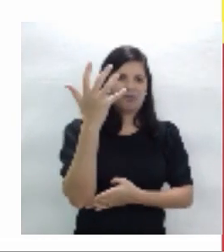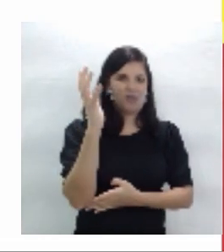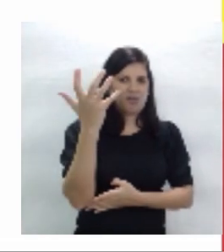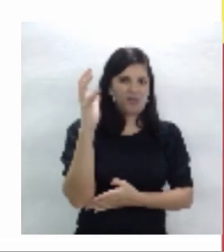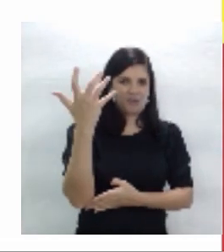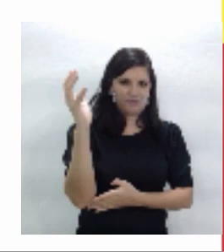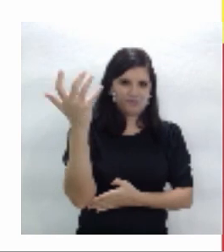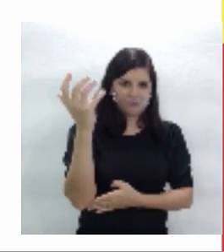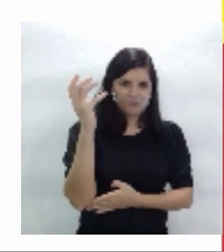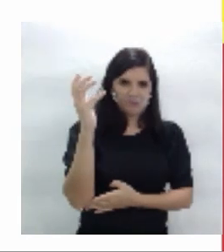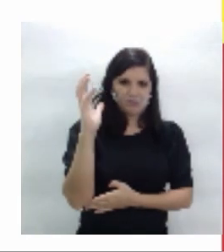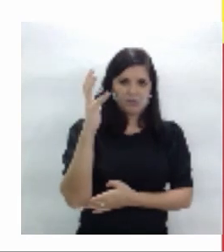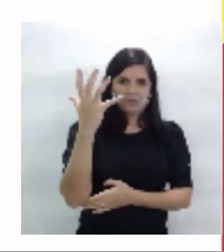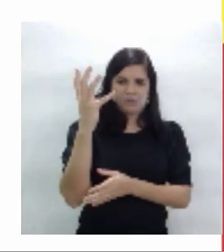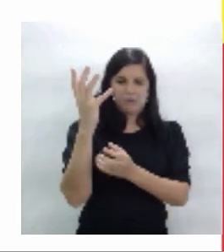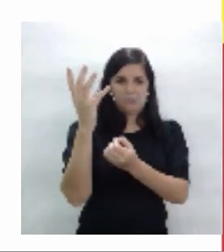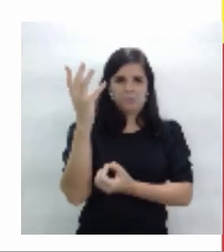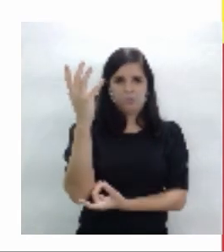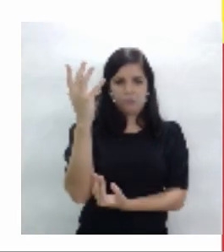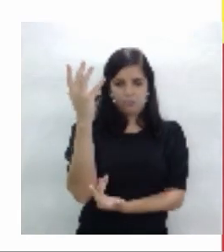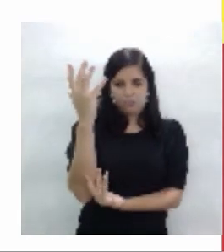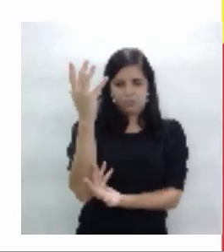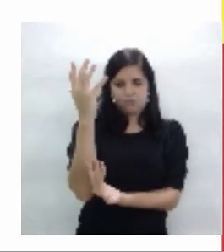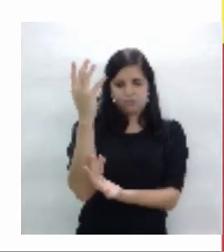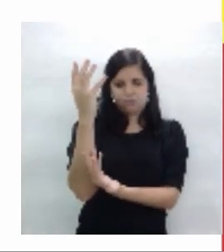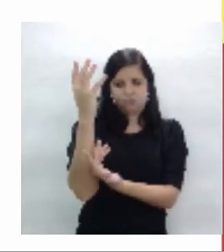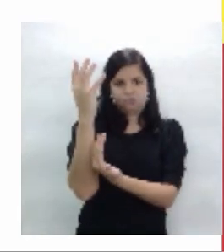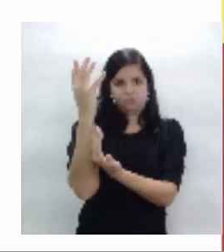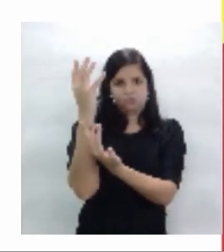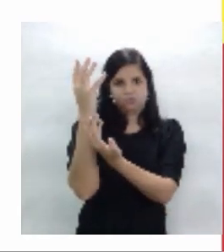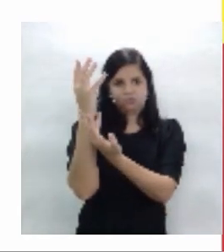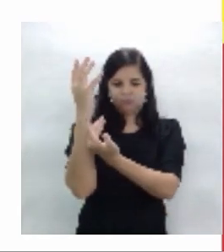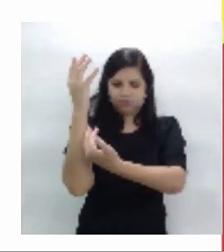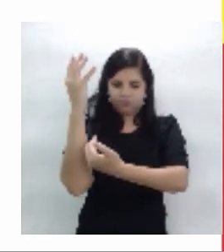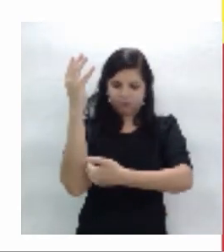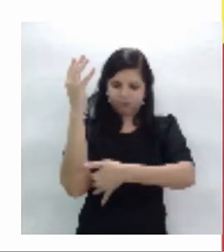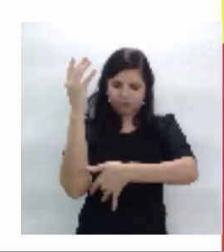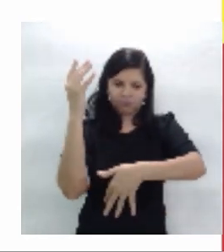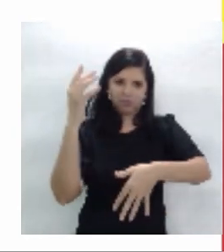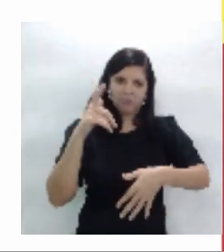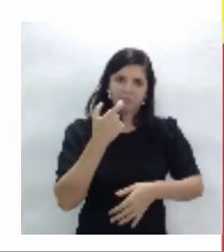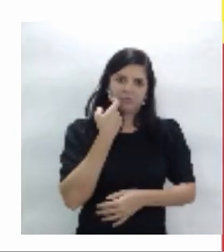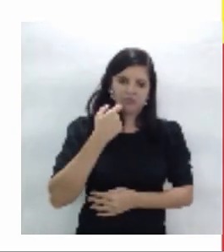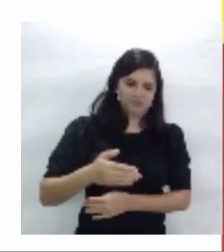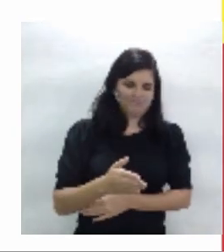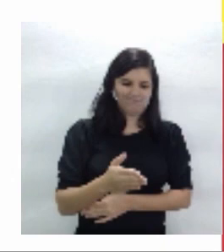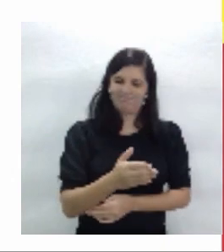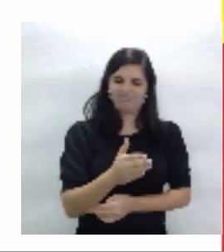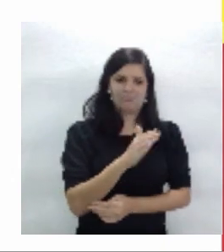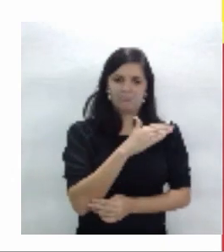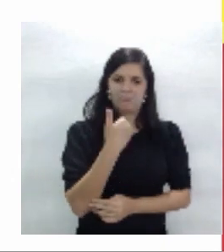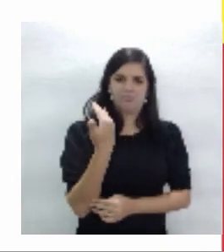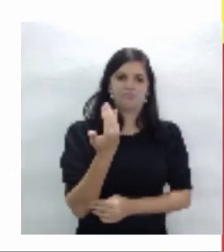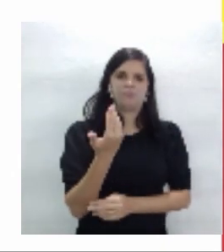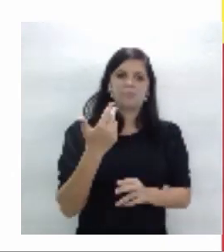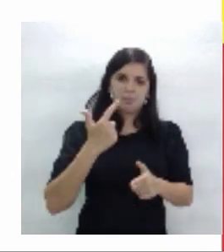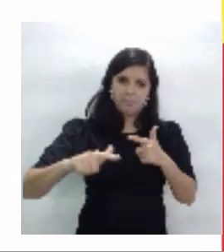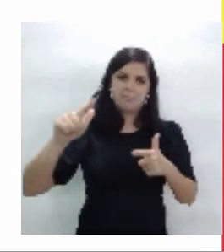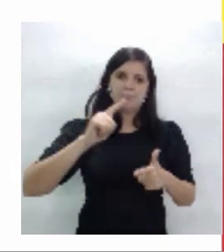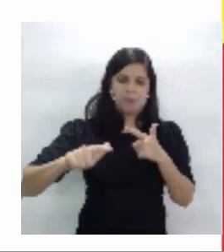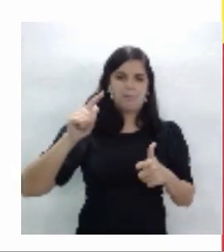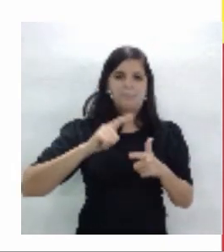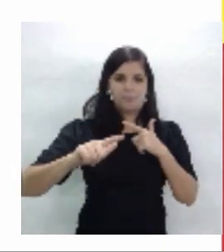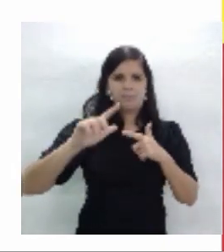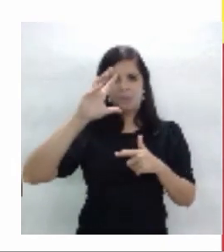vegetação e a vegetação pegando fogo acaba que afeta a vida deles também. E isso são problemas, são impactos